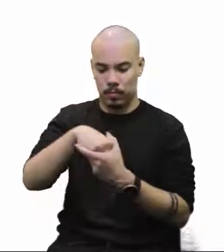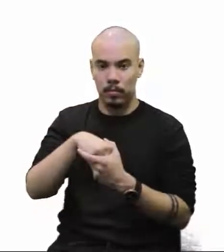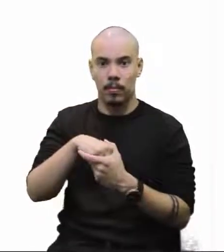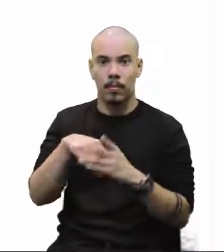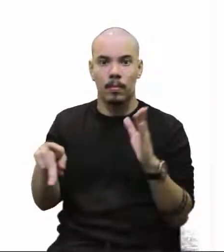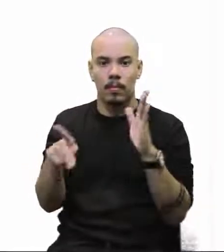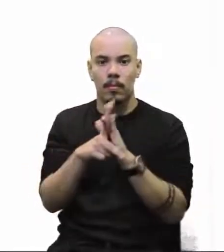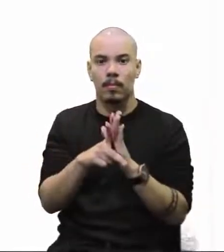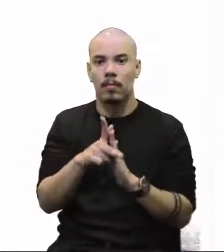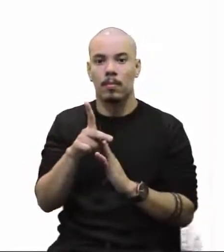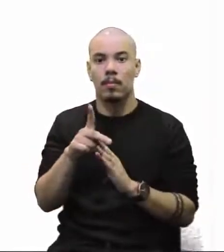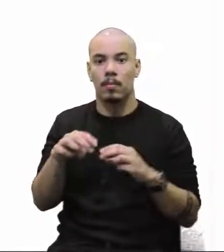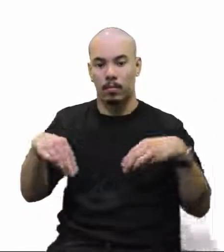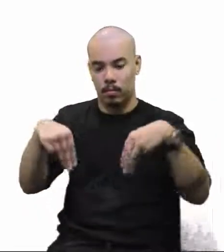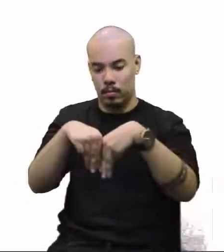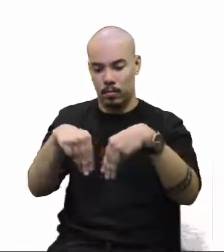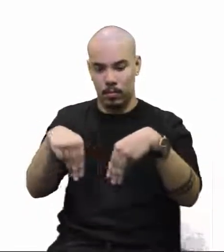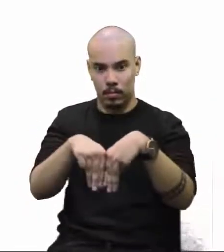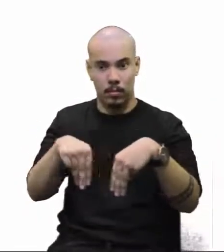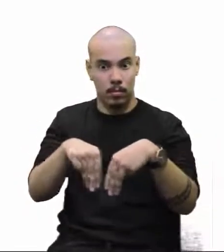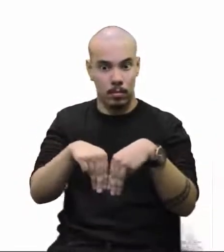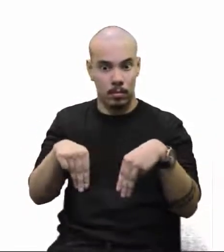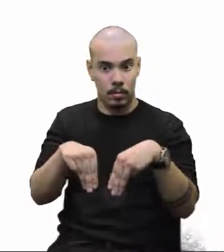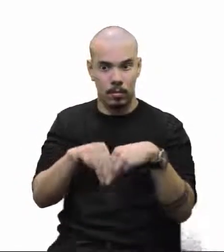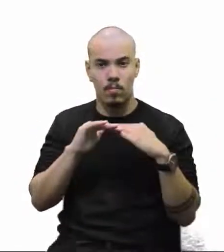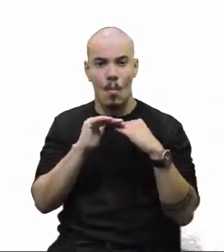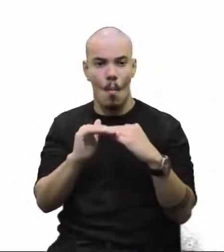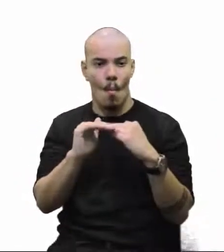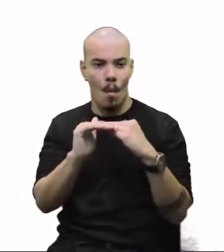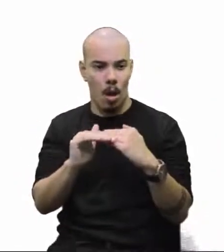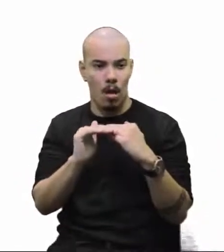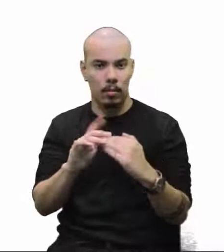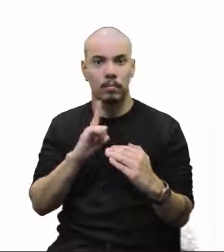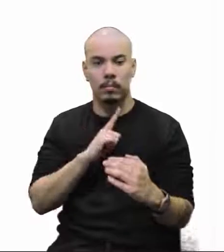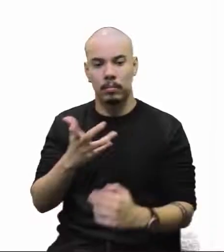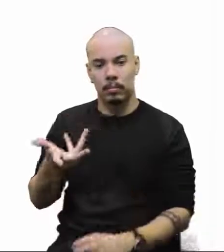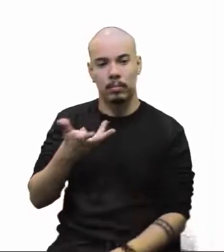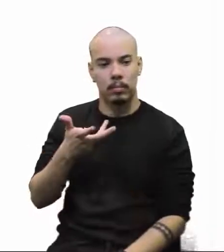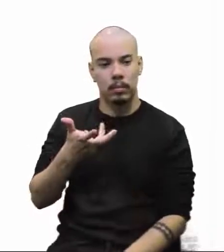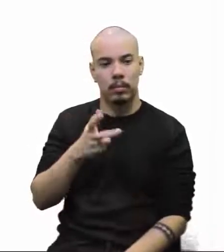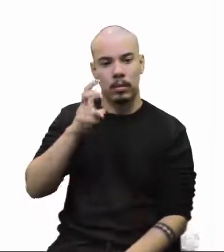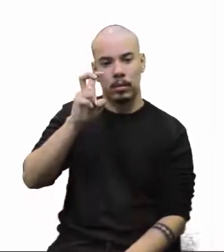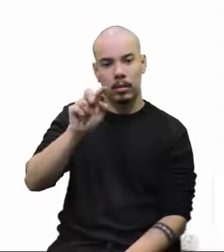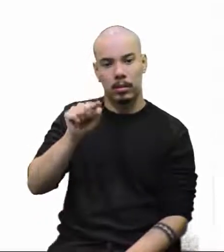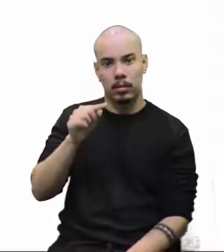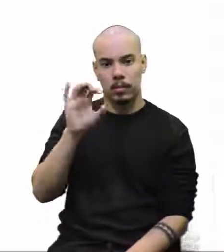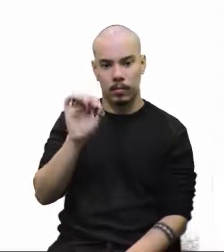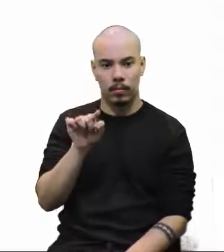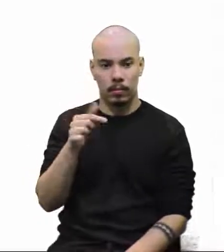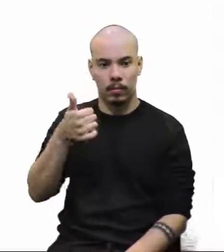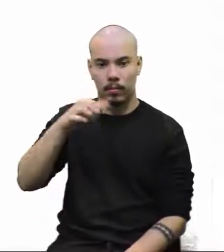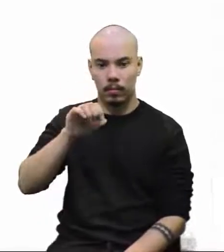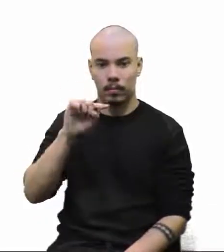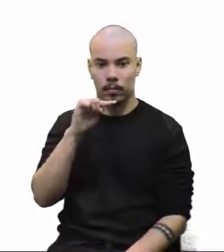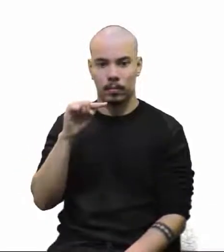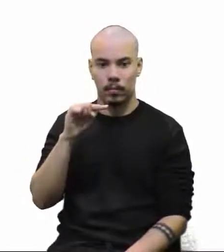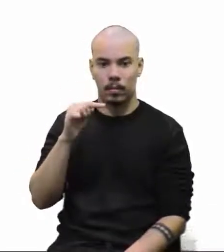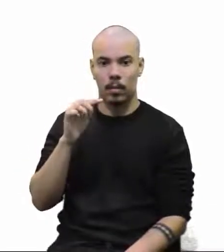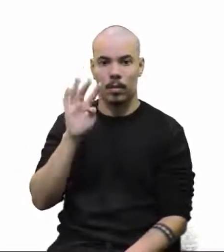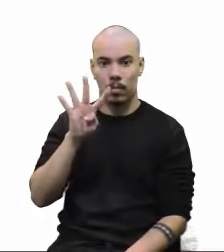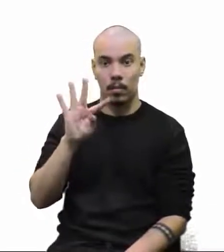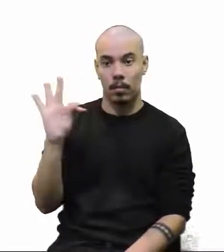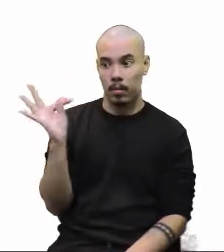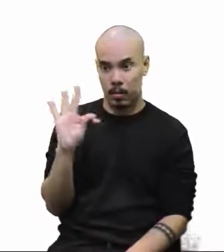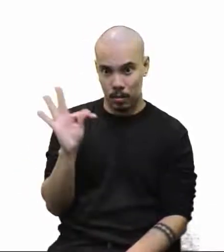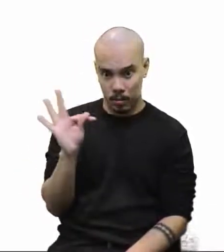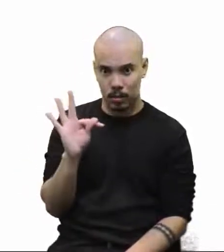em um campo magnético uniforme, de intensidade 5 vezes 10 a menos 4 Tesla. E